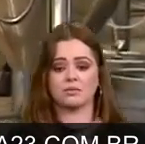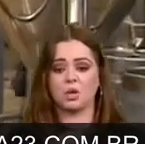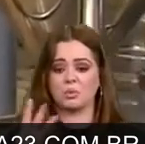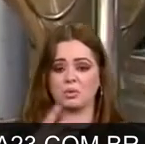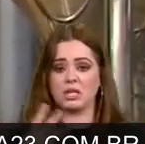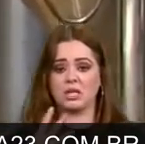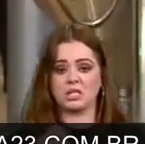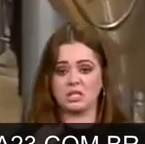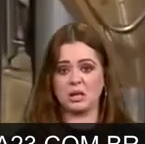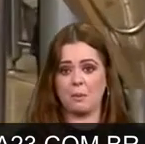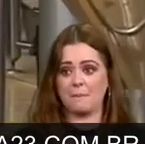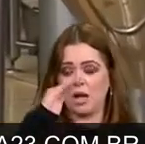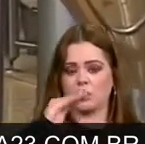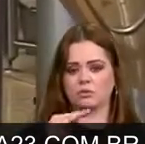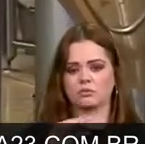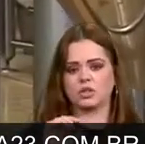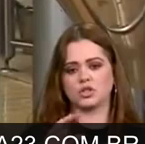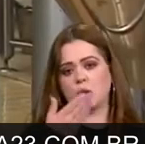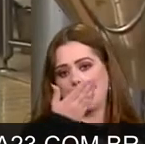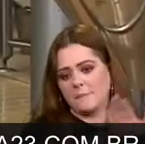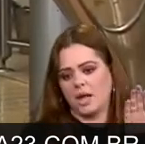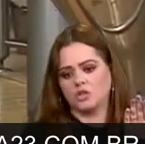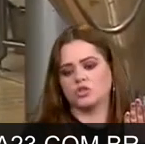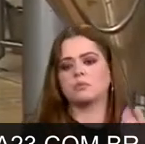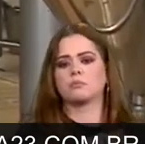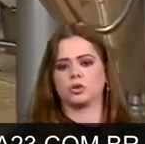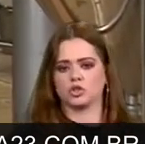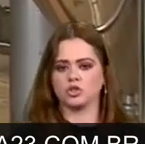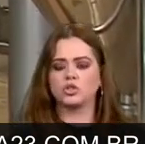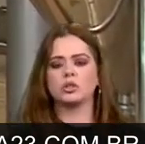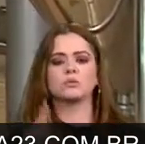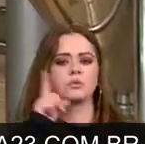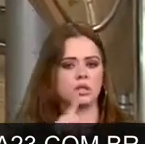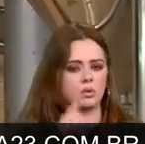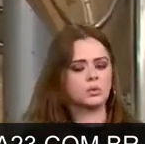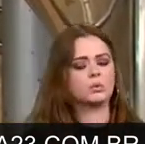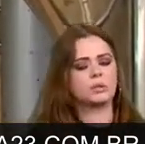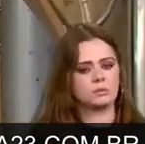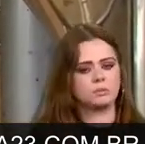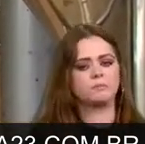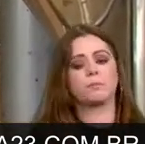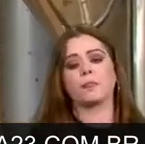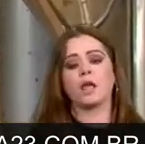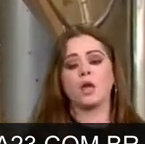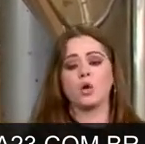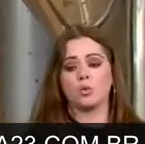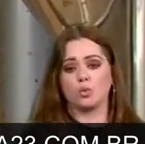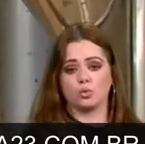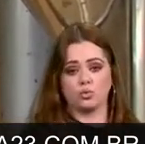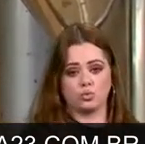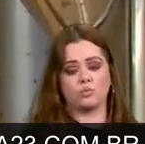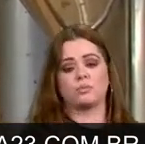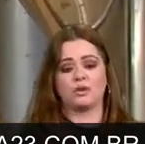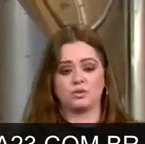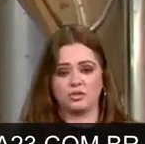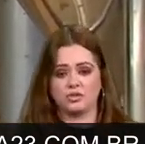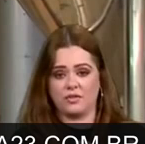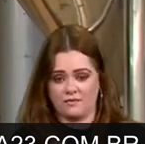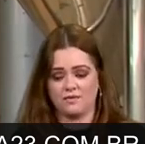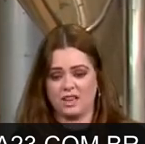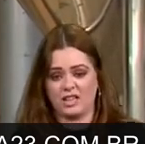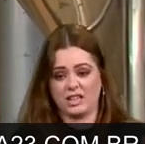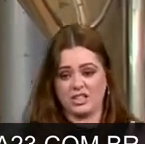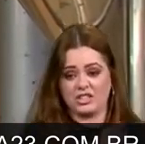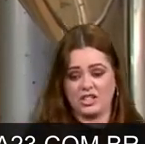cerveja, atrás apenas da China e dos Estados Unidos. Neste ano, o volume de vendas em território nacional deve chegar a